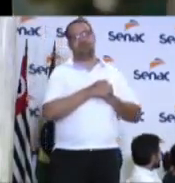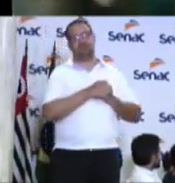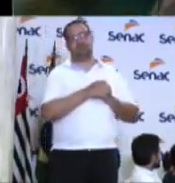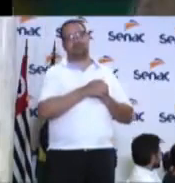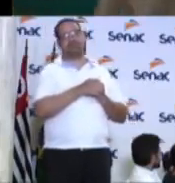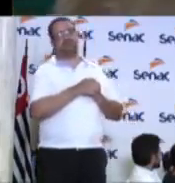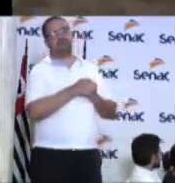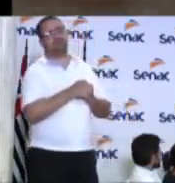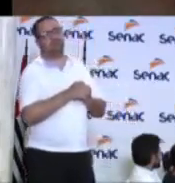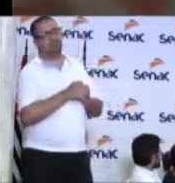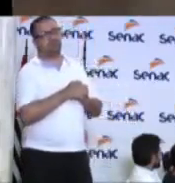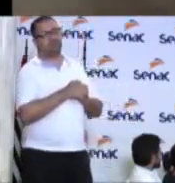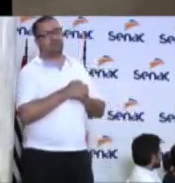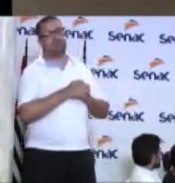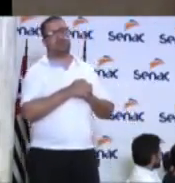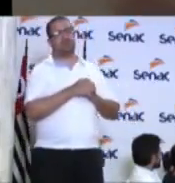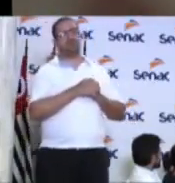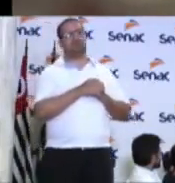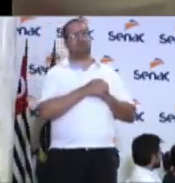Valeu. Meu cunhado.